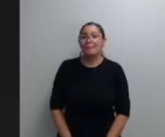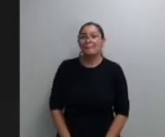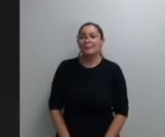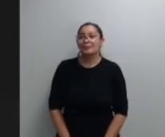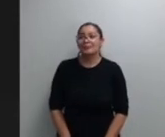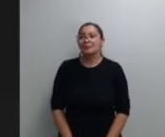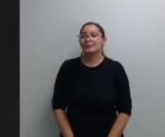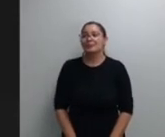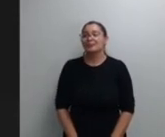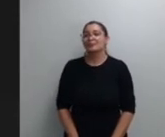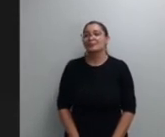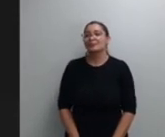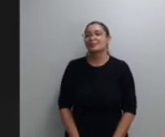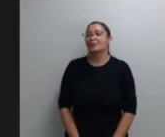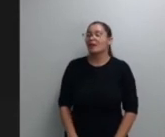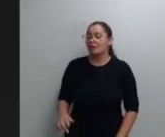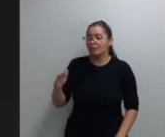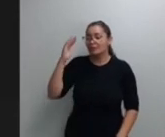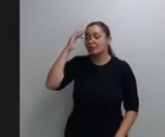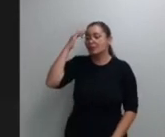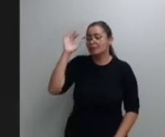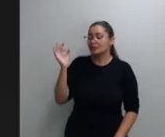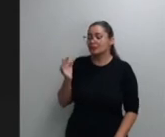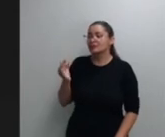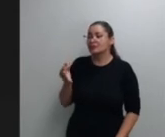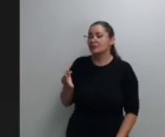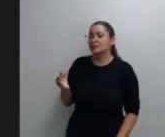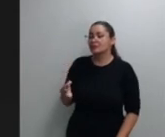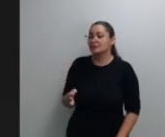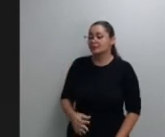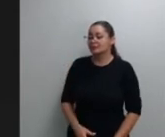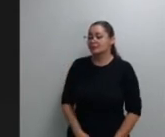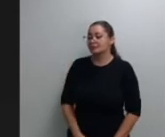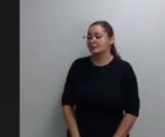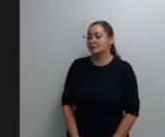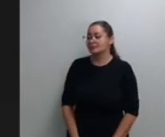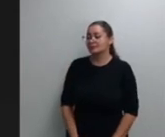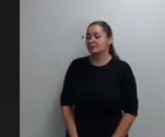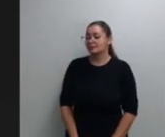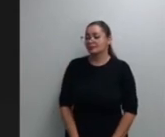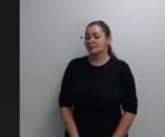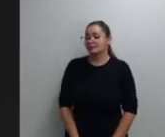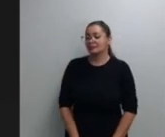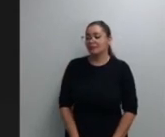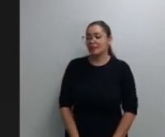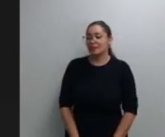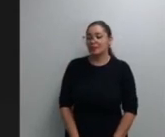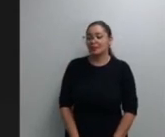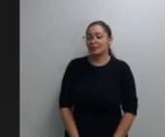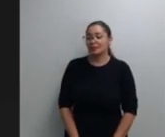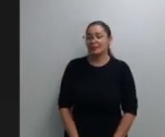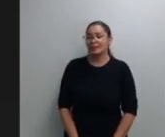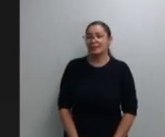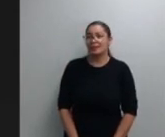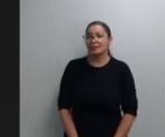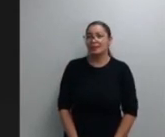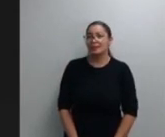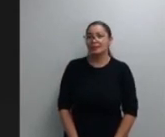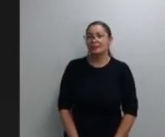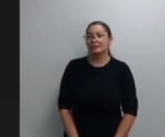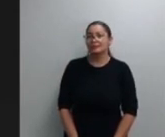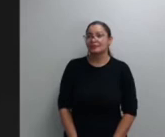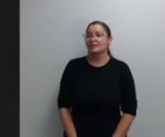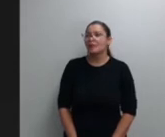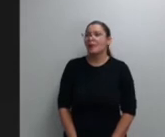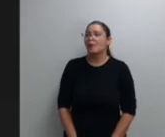entendi perfeitamente o presidente você lhe permitirei o esclarecimento de matéria fática o melhor presidente